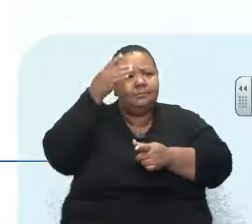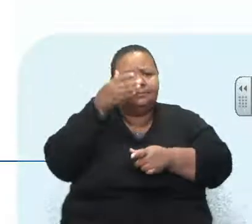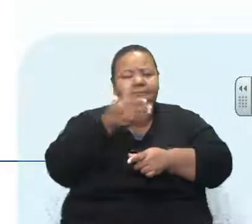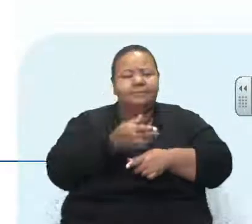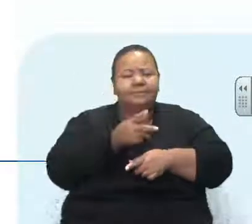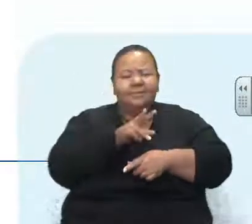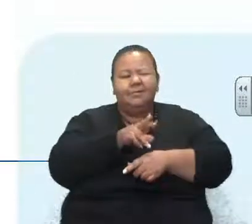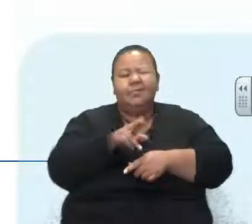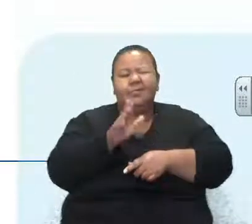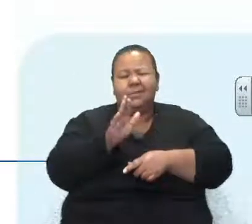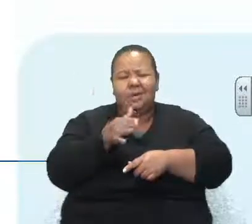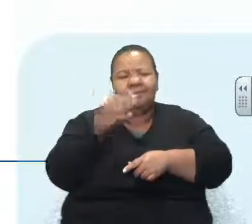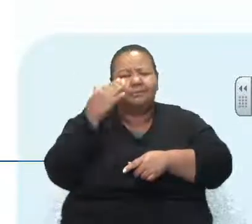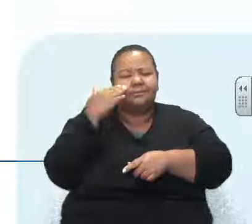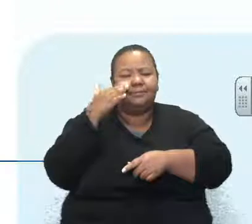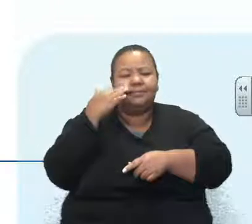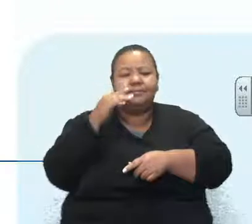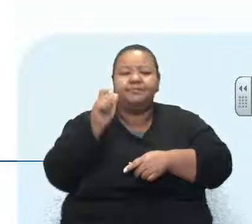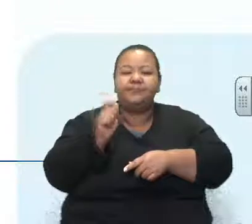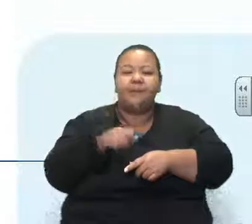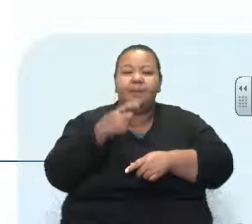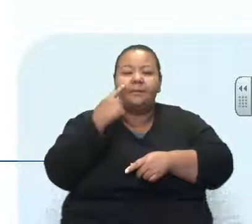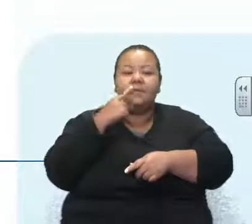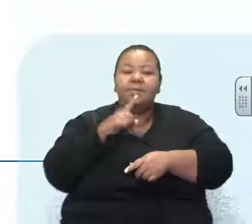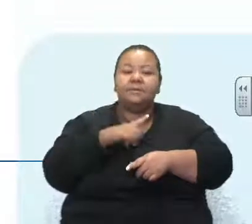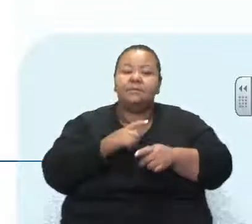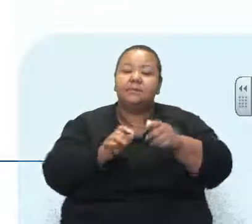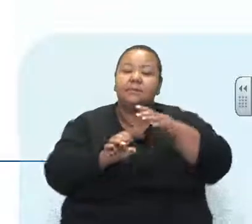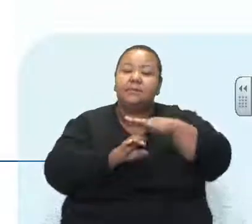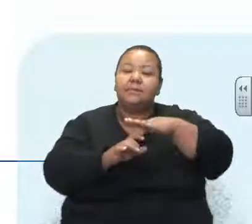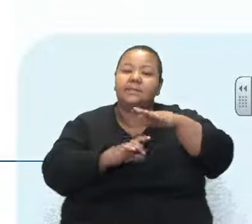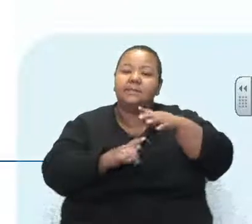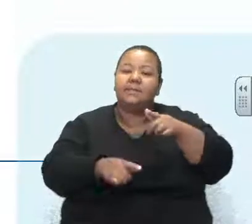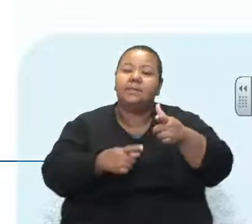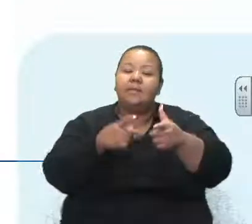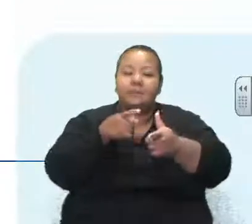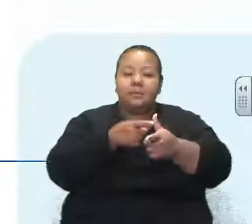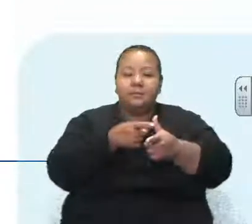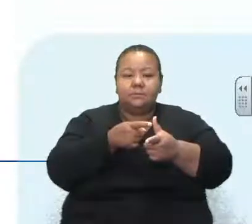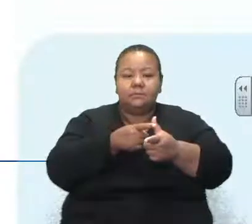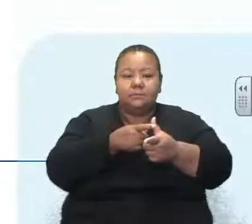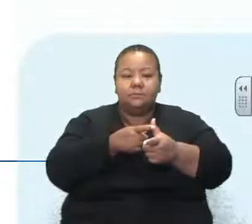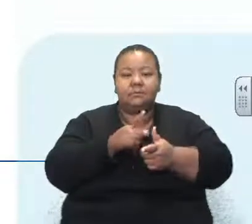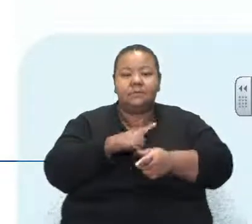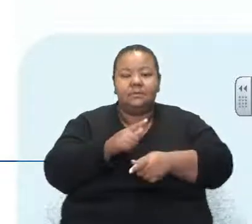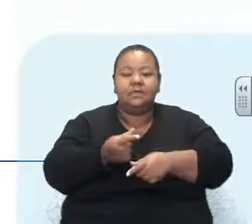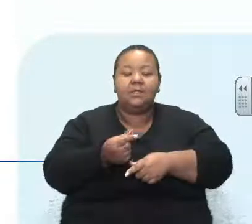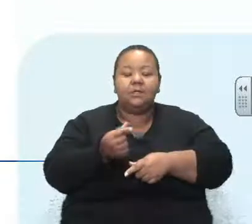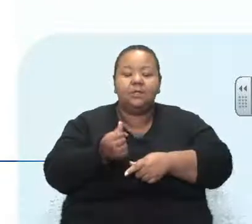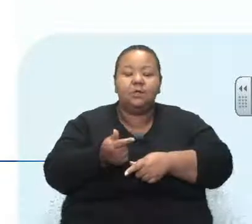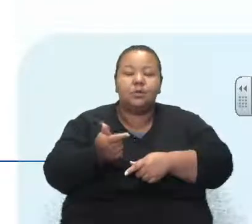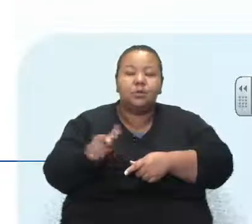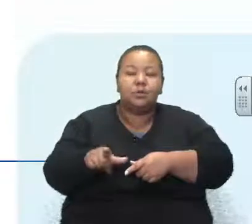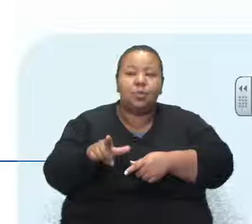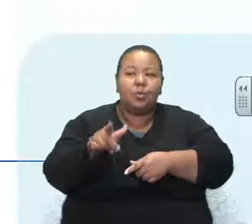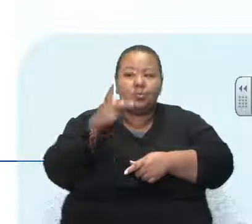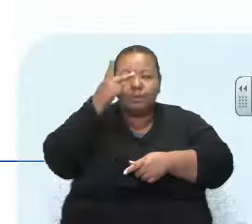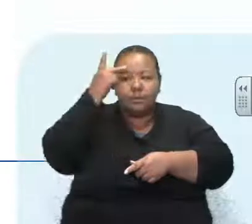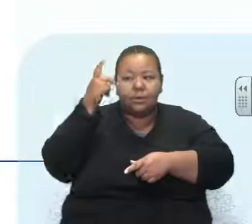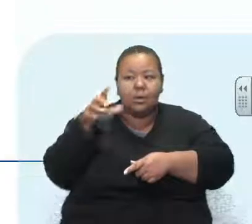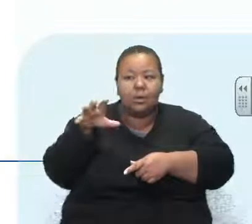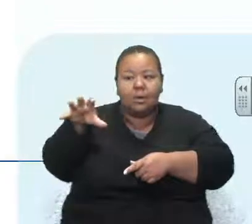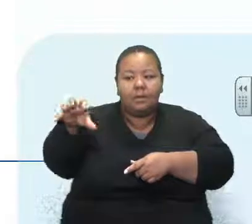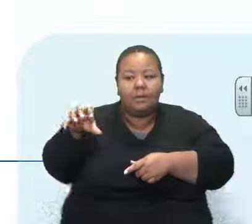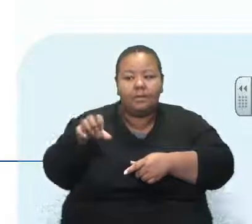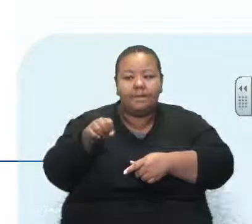gente consegue medir o nível de endividamento da minha empresa, ou seja, a quantidade de recursos de terceiro que ela está utilizando para